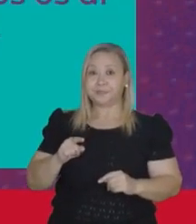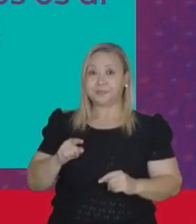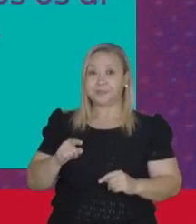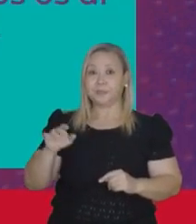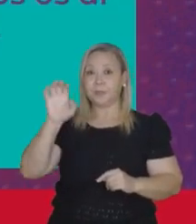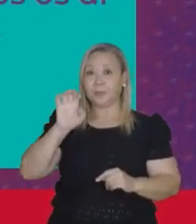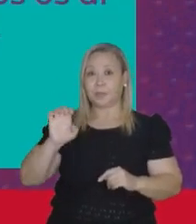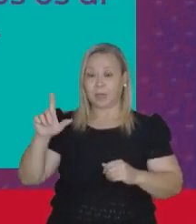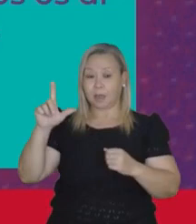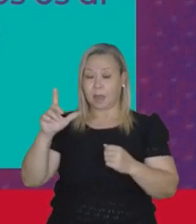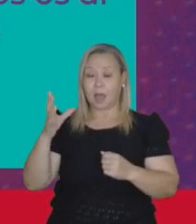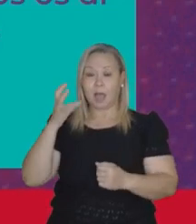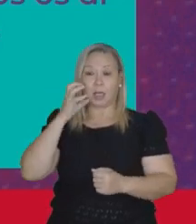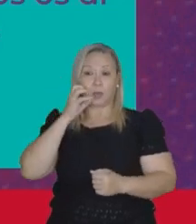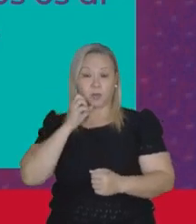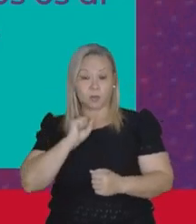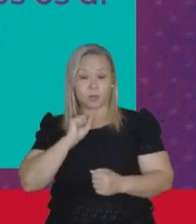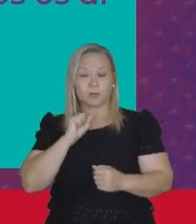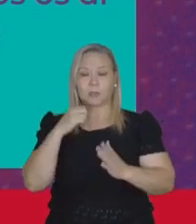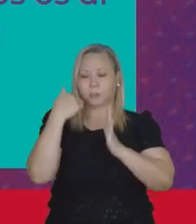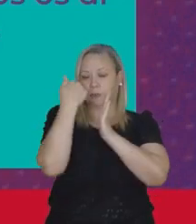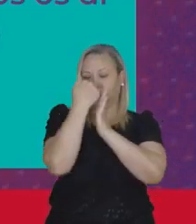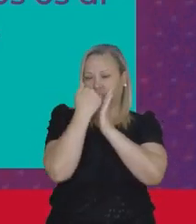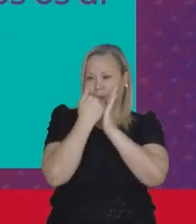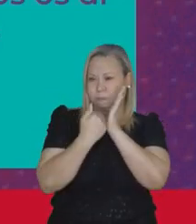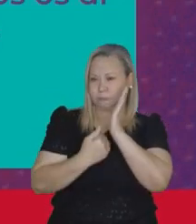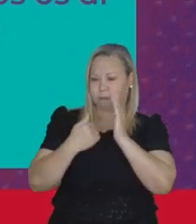assumem que tomarão medidas